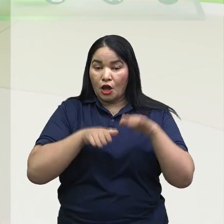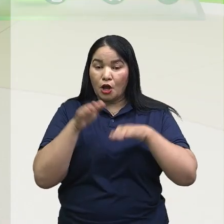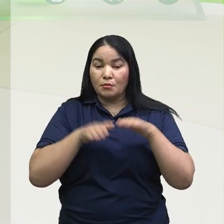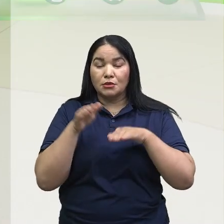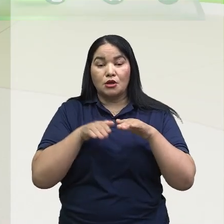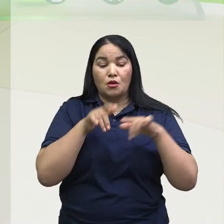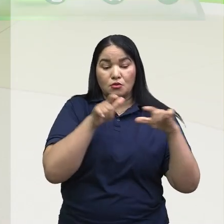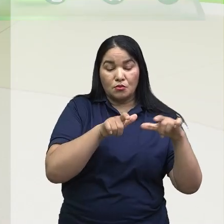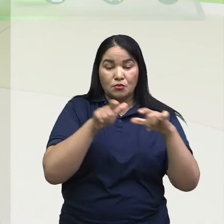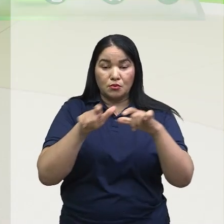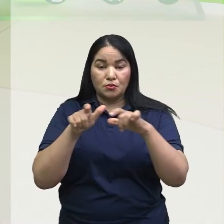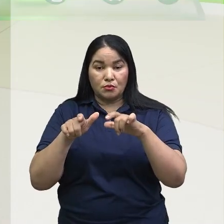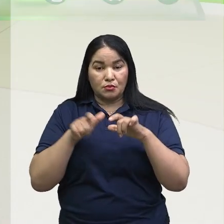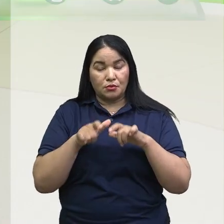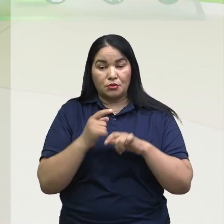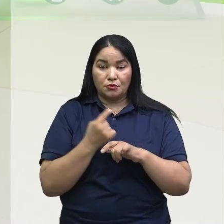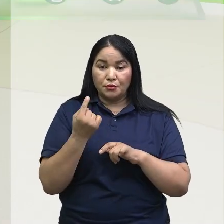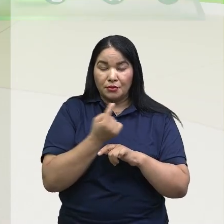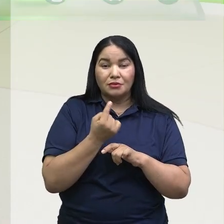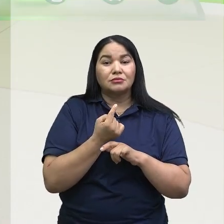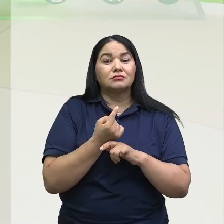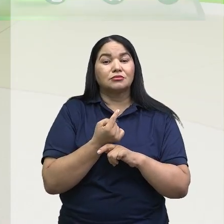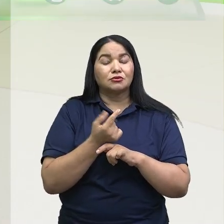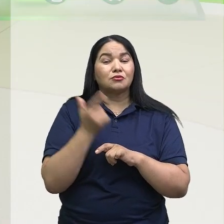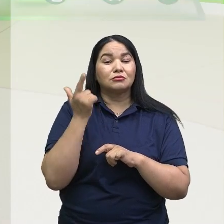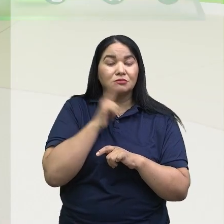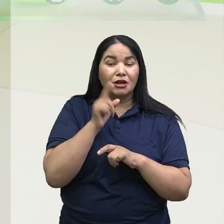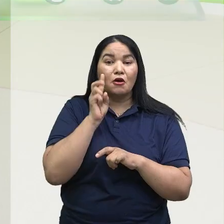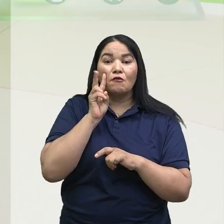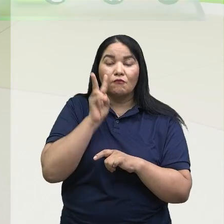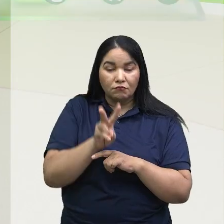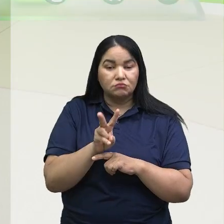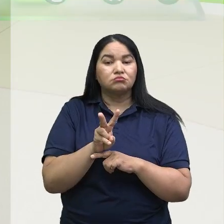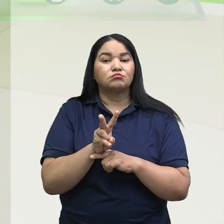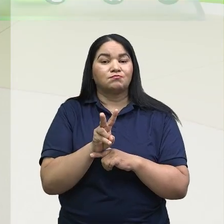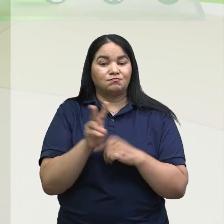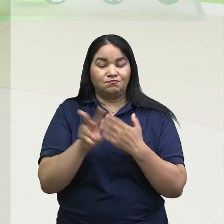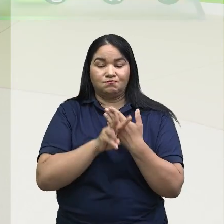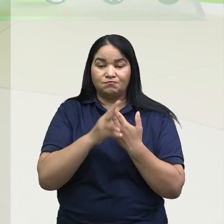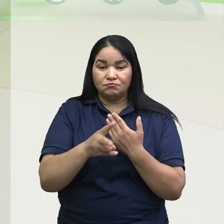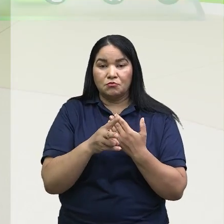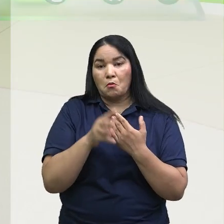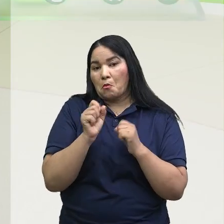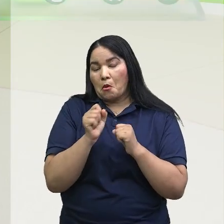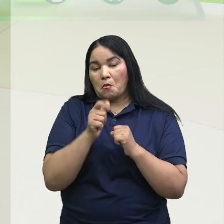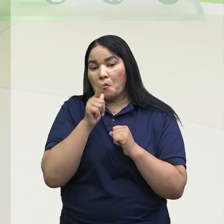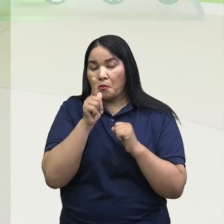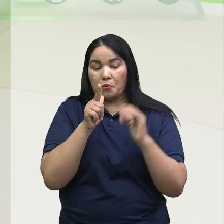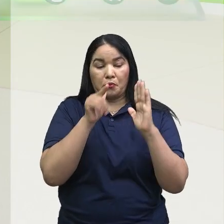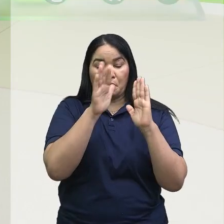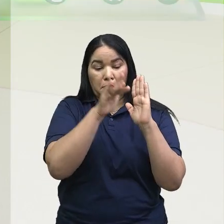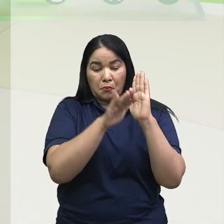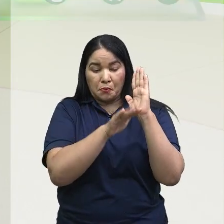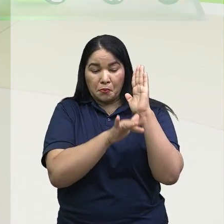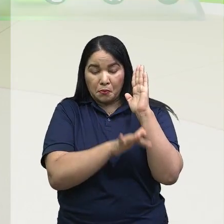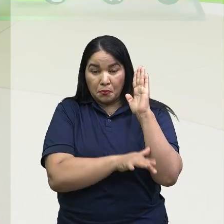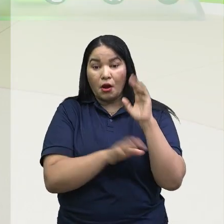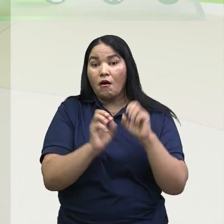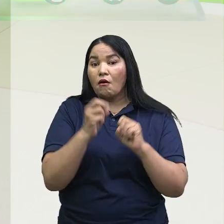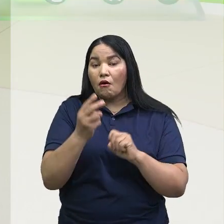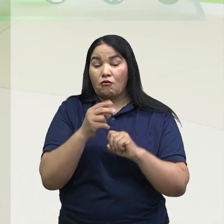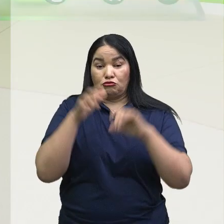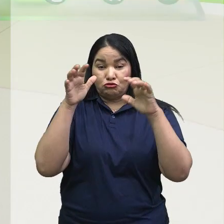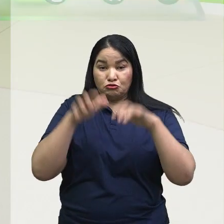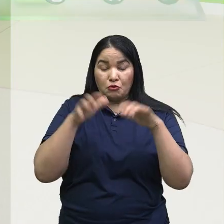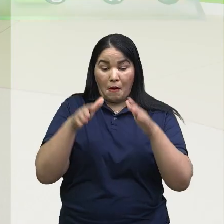região onde nós estejamos, a gente consegue vivenciar algumas dessas situações, ou uma seca extrema, ou uma chuva num período que não